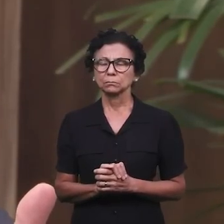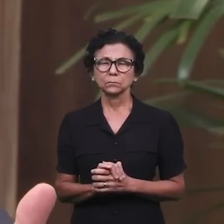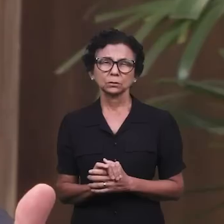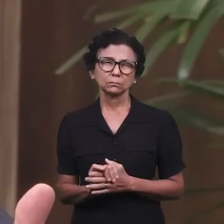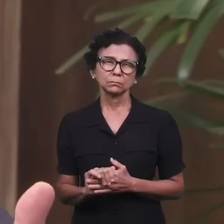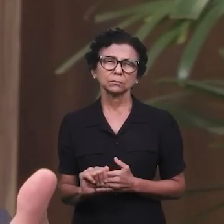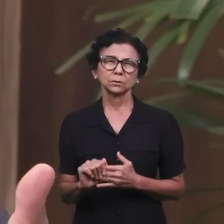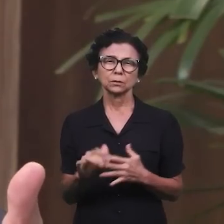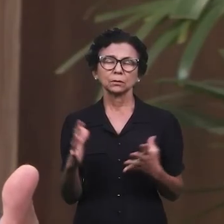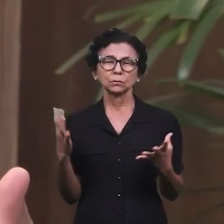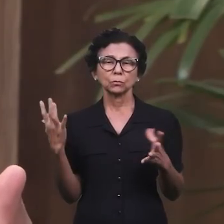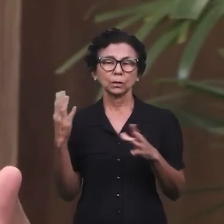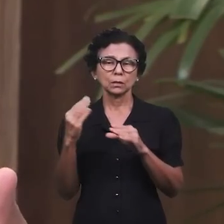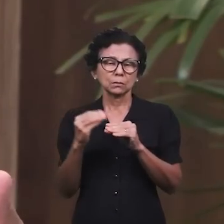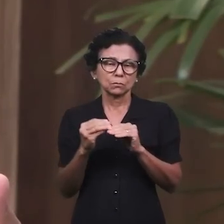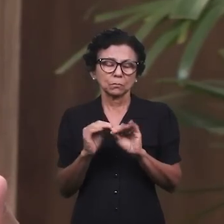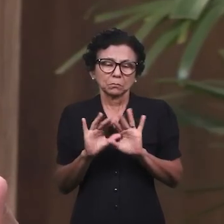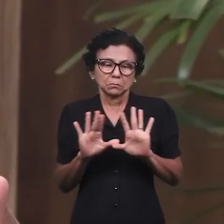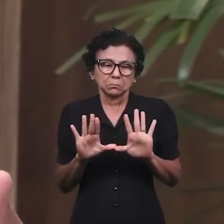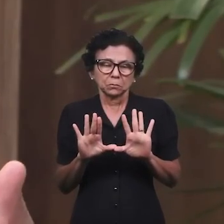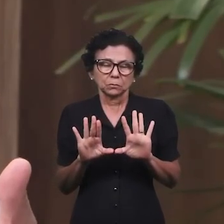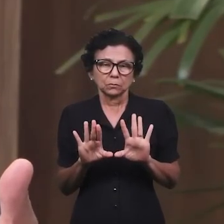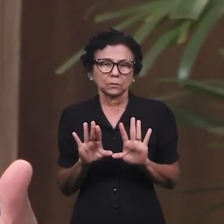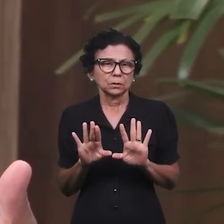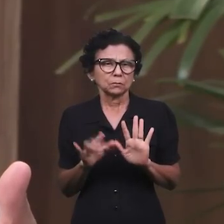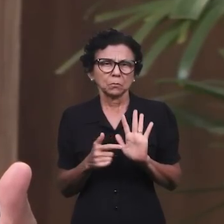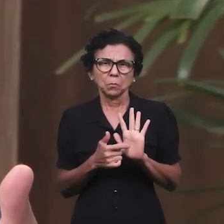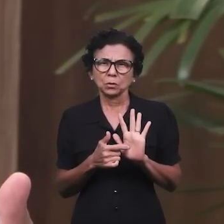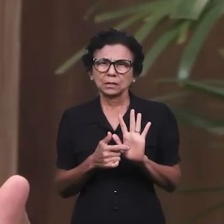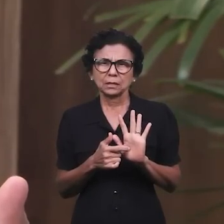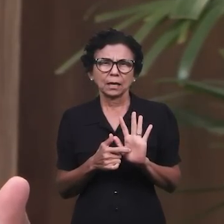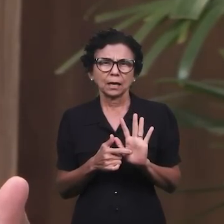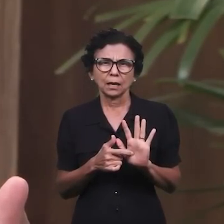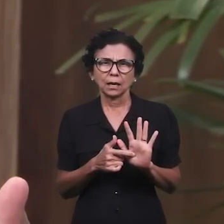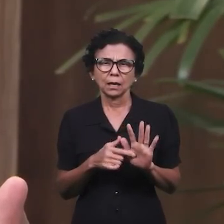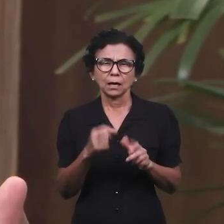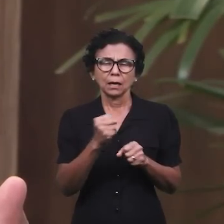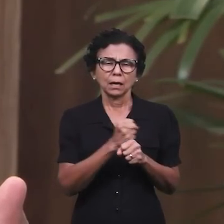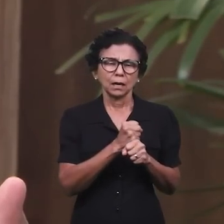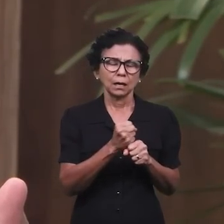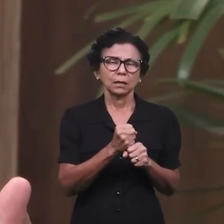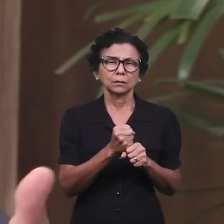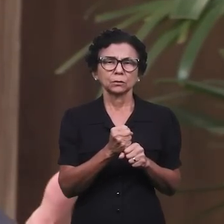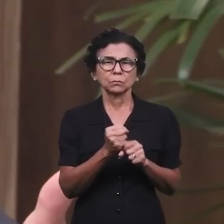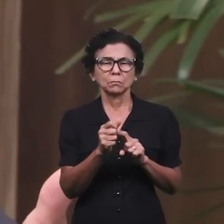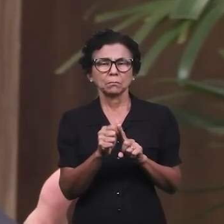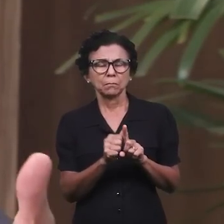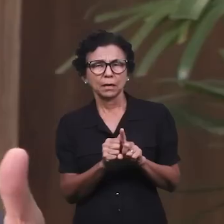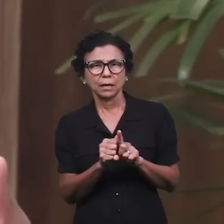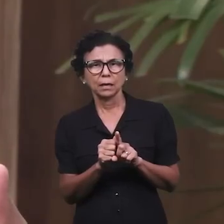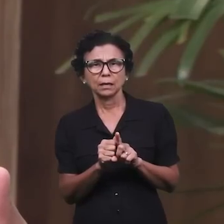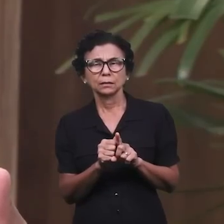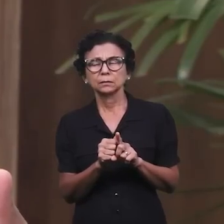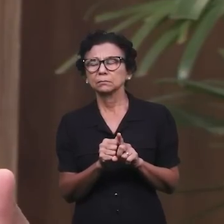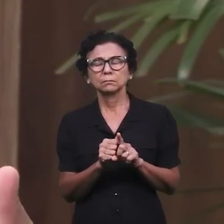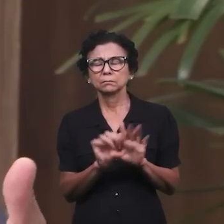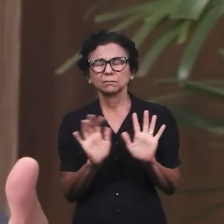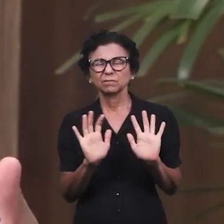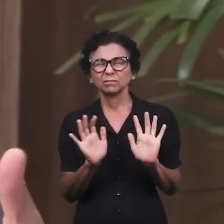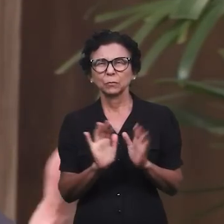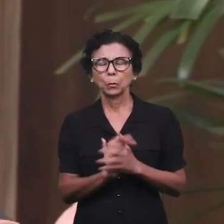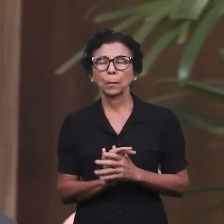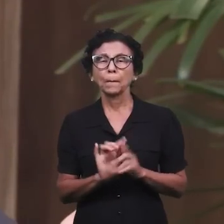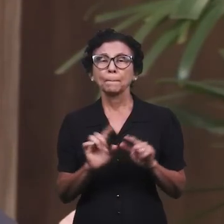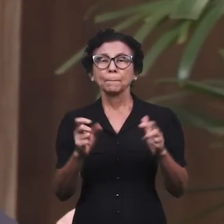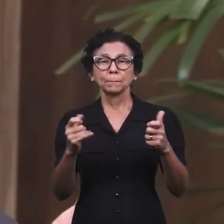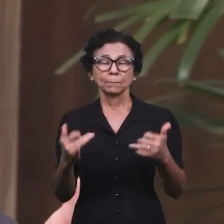superficial, sem citar as datas, quais foram de fato as heresias, até para que as pessoas possam,